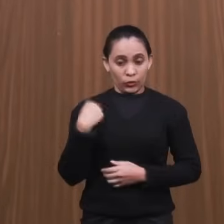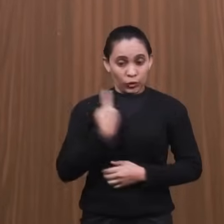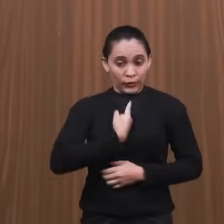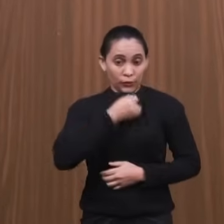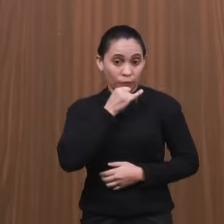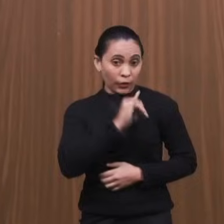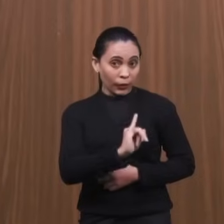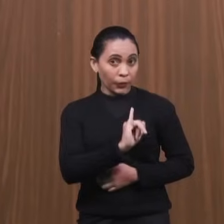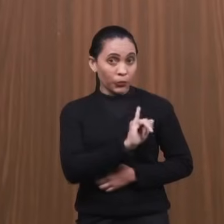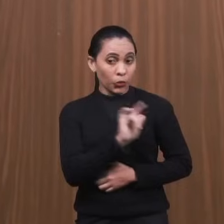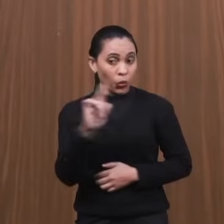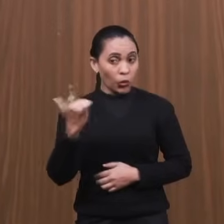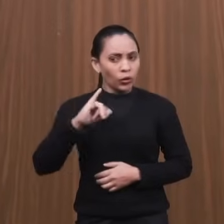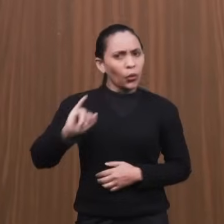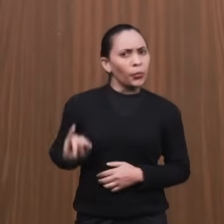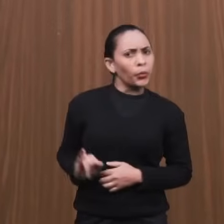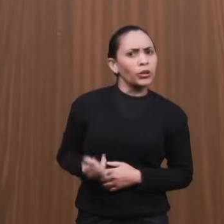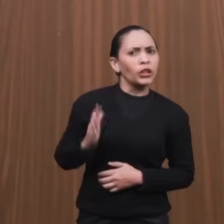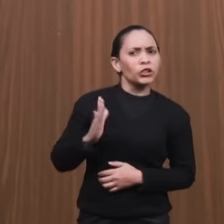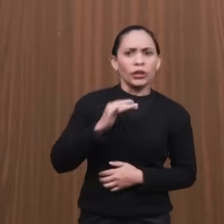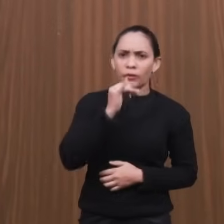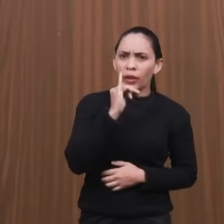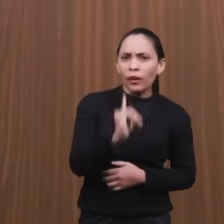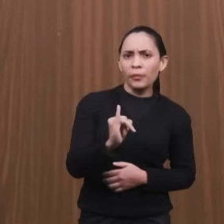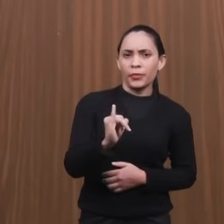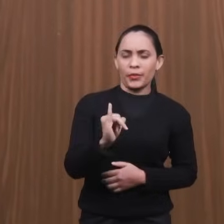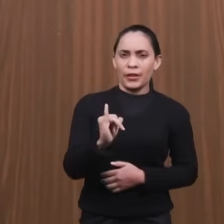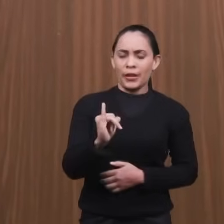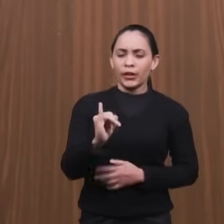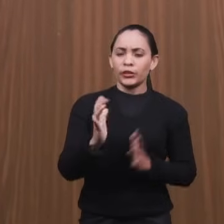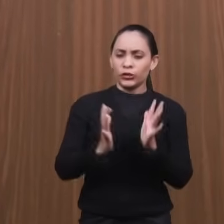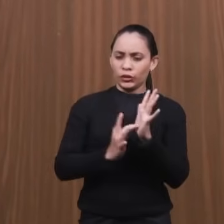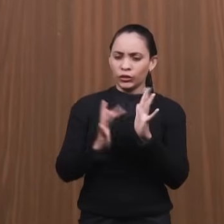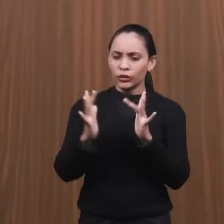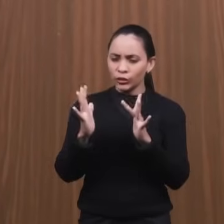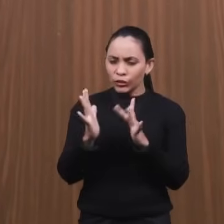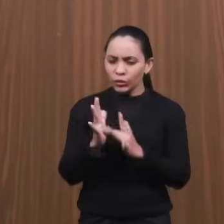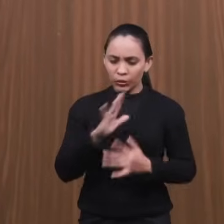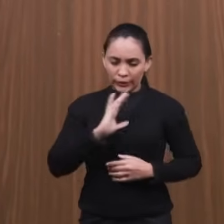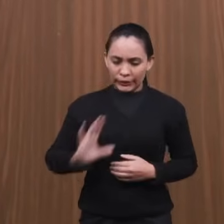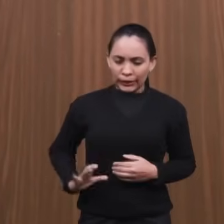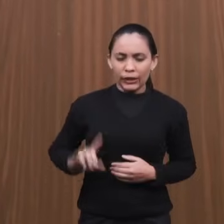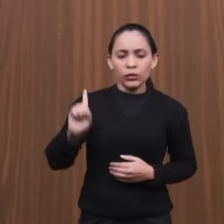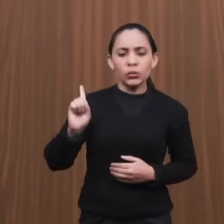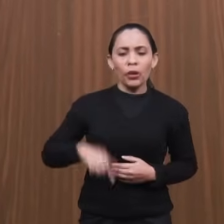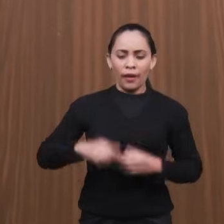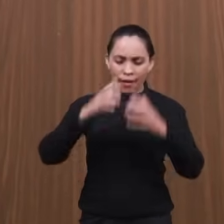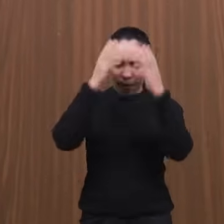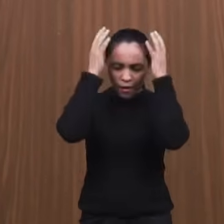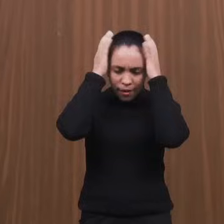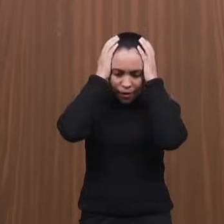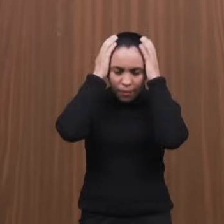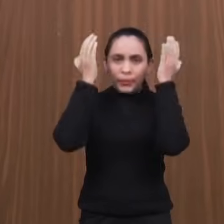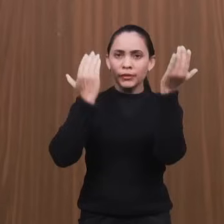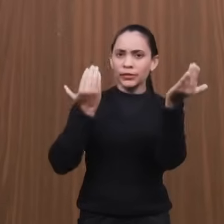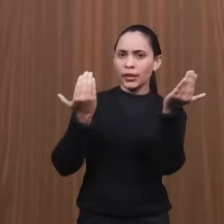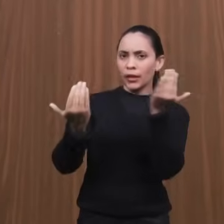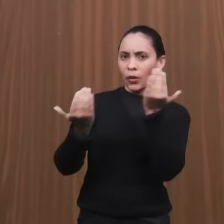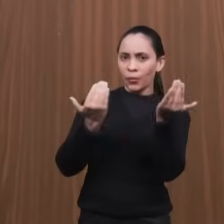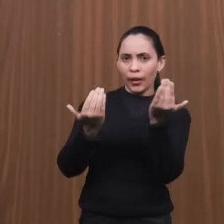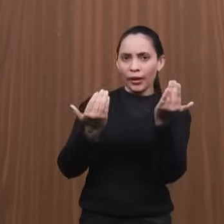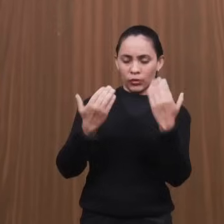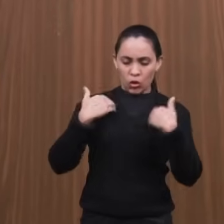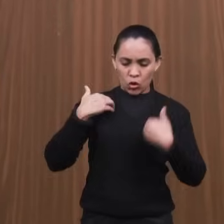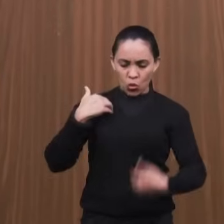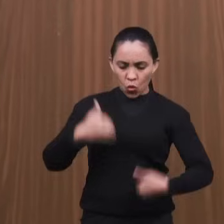conforme falamos em outra oportunidade, Cristo é o cabeça e o corpo é a sua igreja.